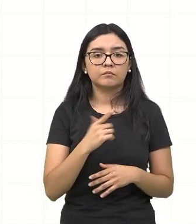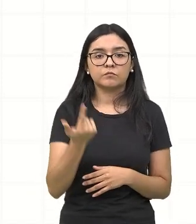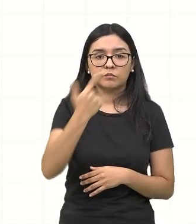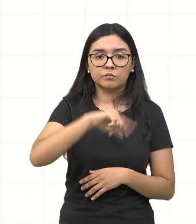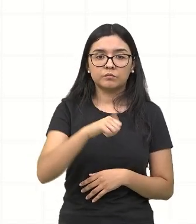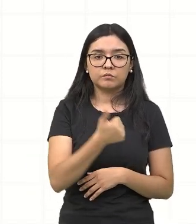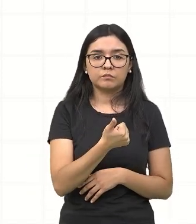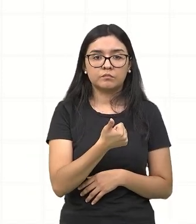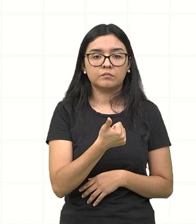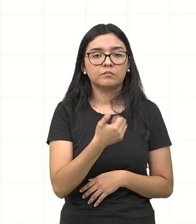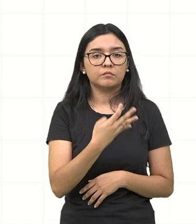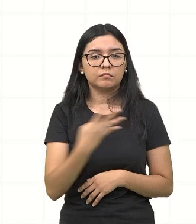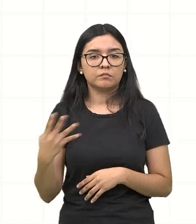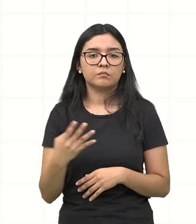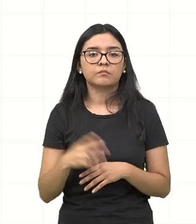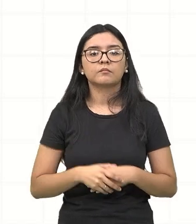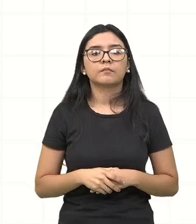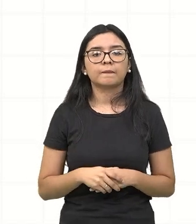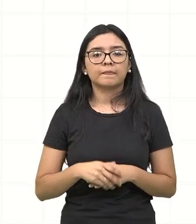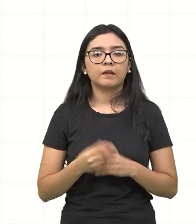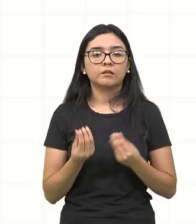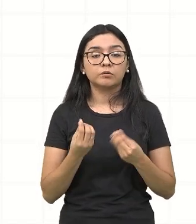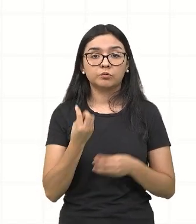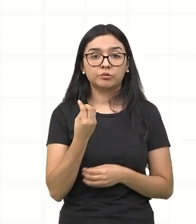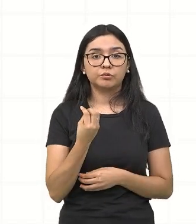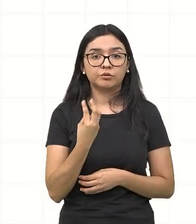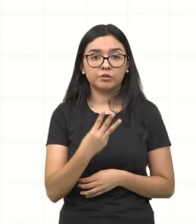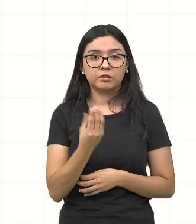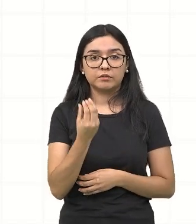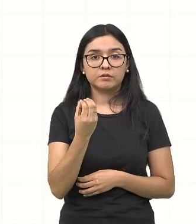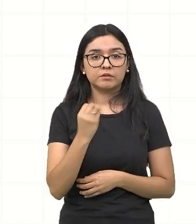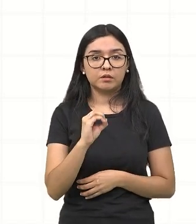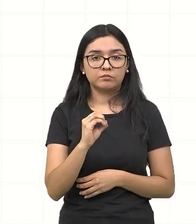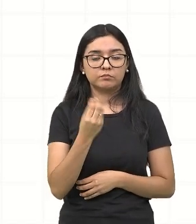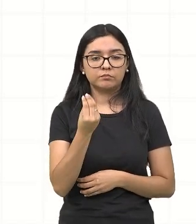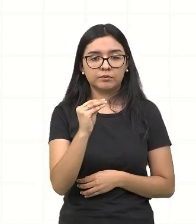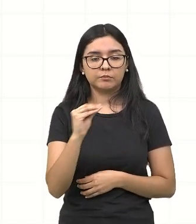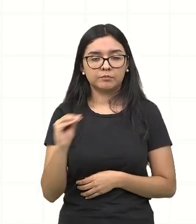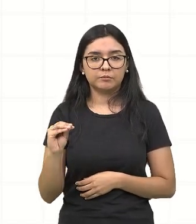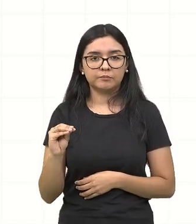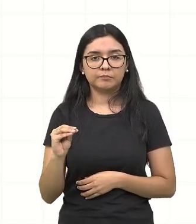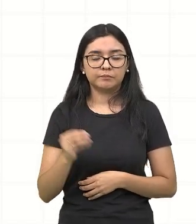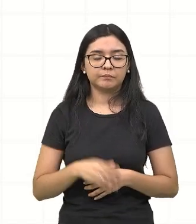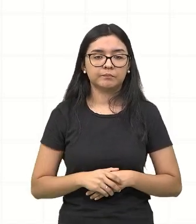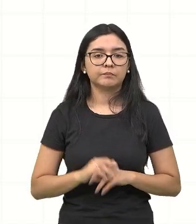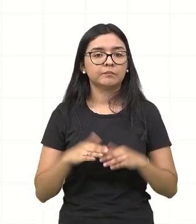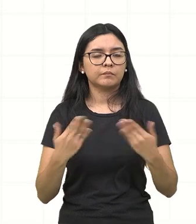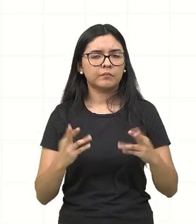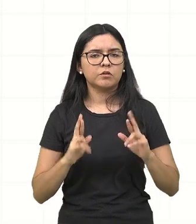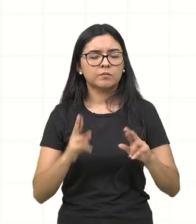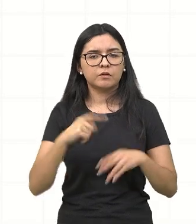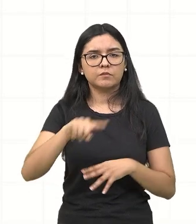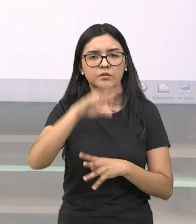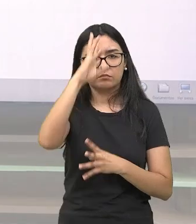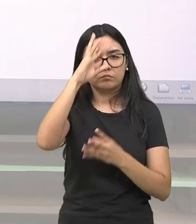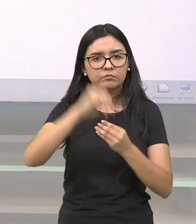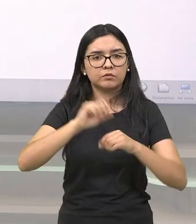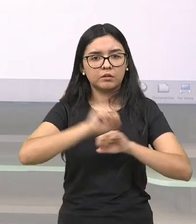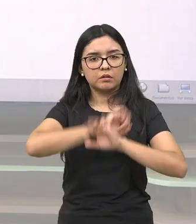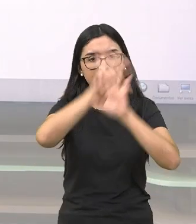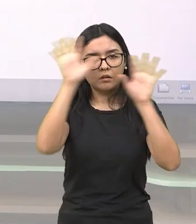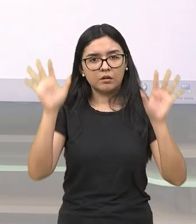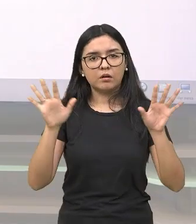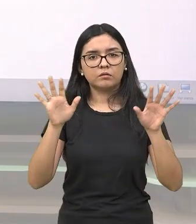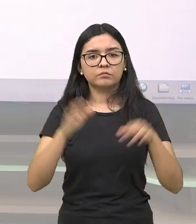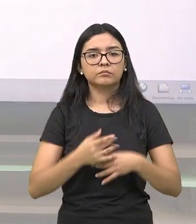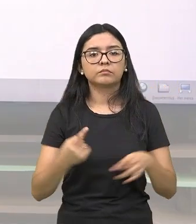e acrescentamos os 3 zeros. Beleza? Bom, alunos, espero que você tenha compreendido,